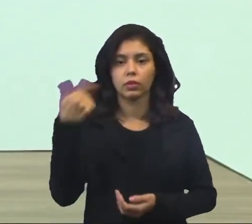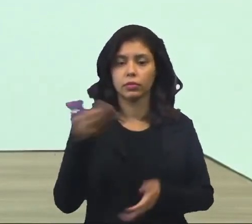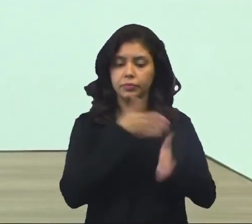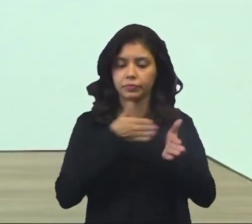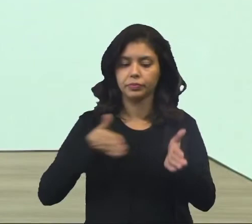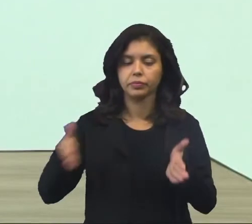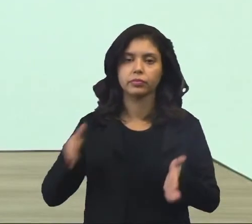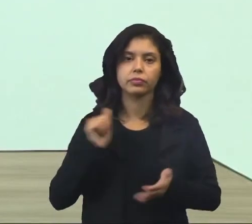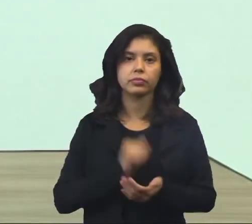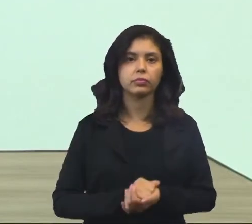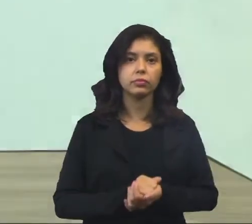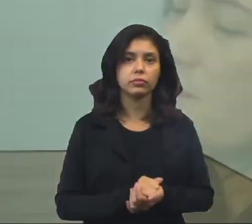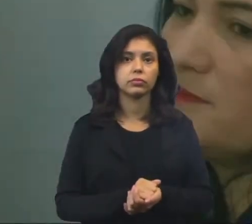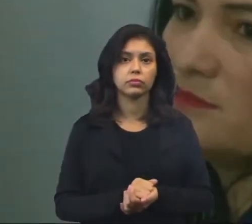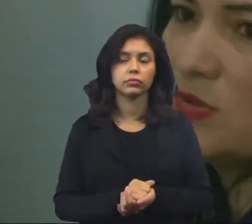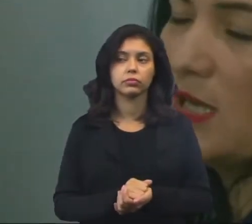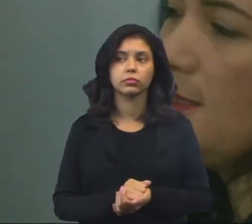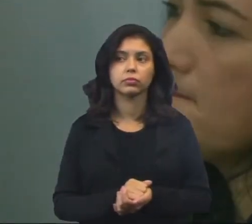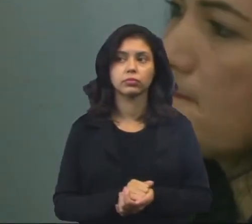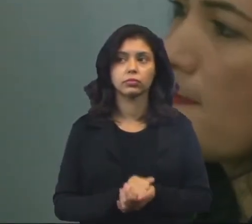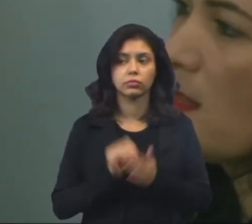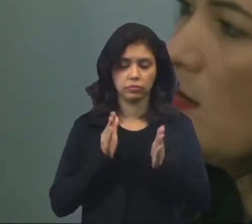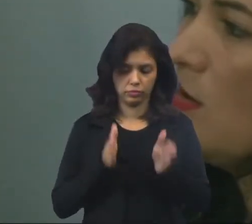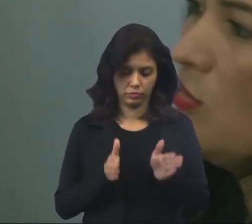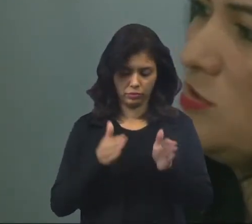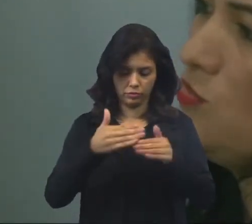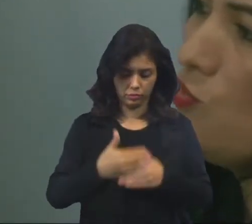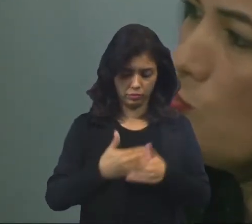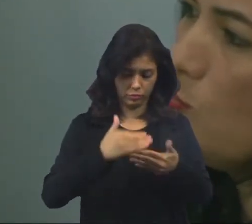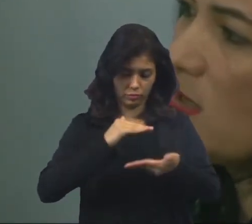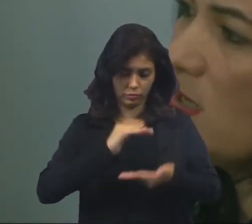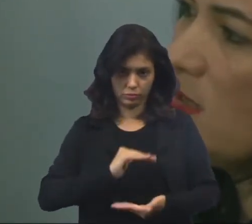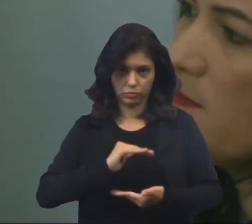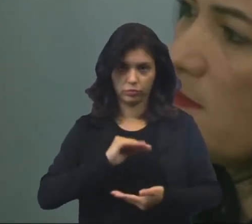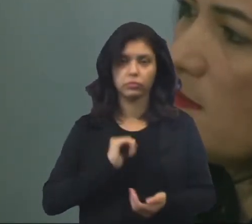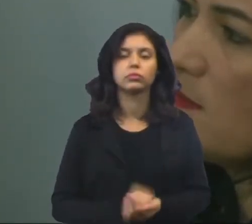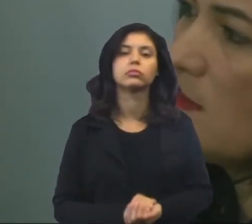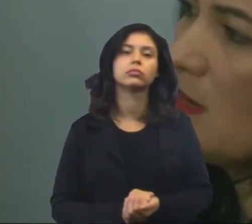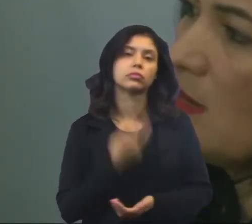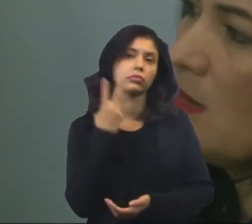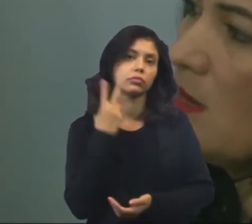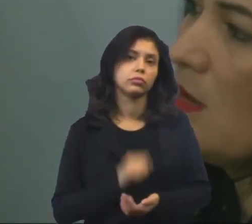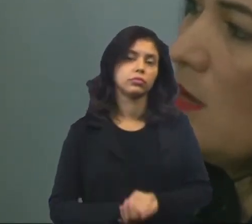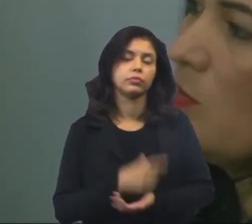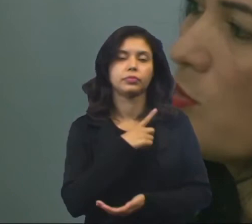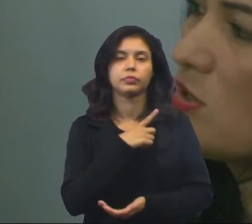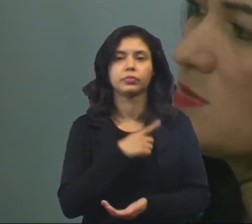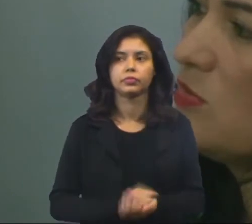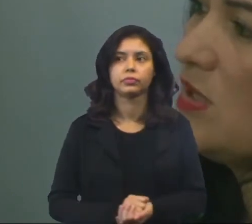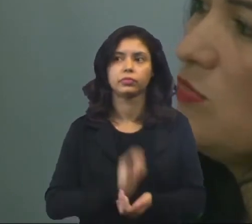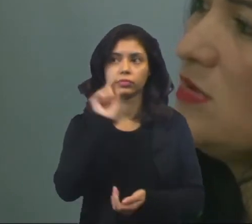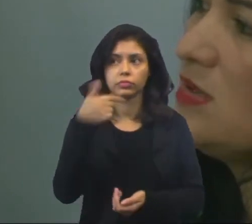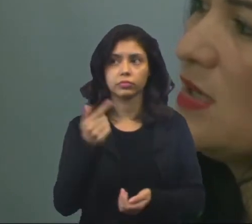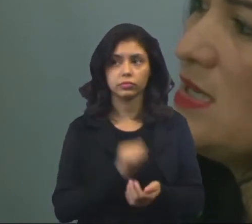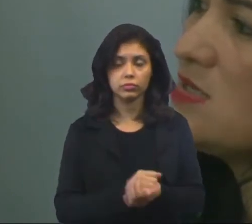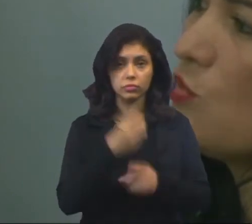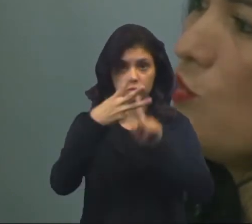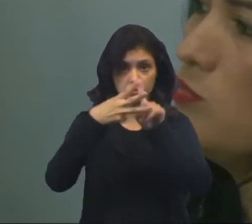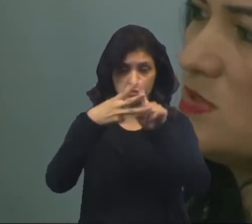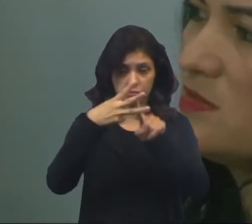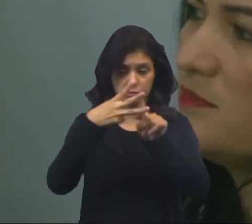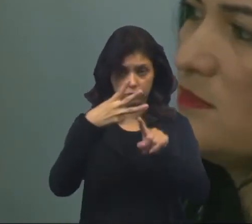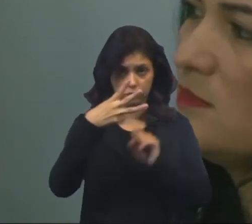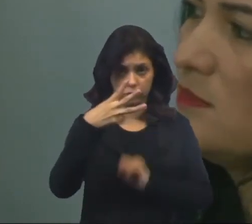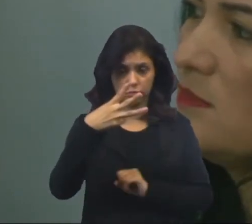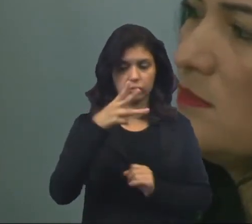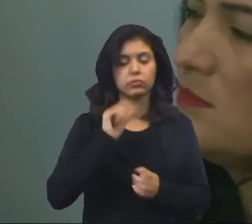sequência, eu tenho cubos, ok? Eu tenho um cubo aqui. Próximo eu tenho 3